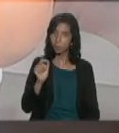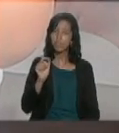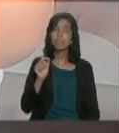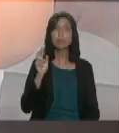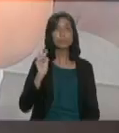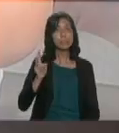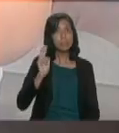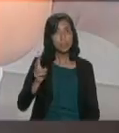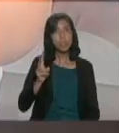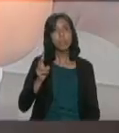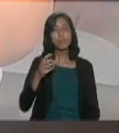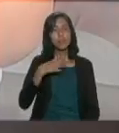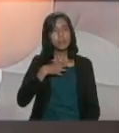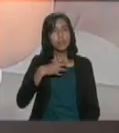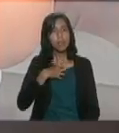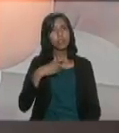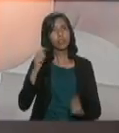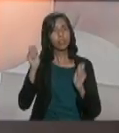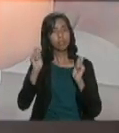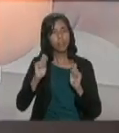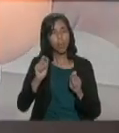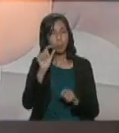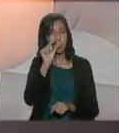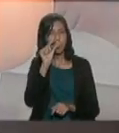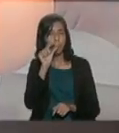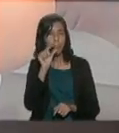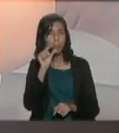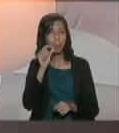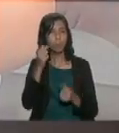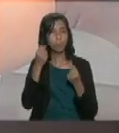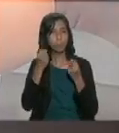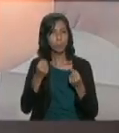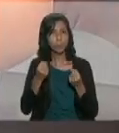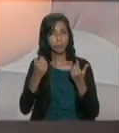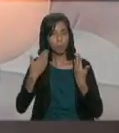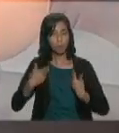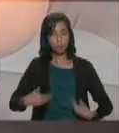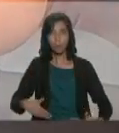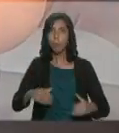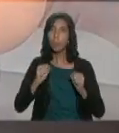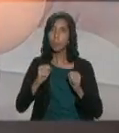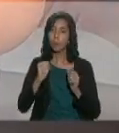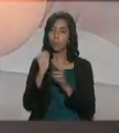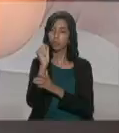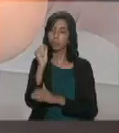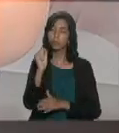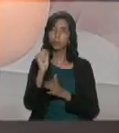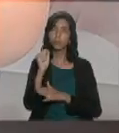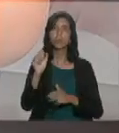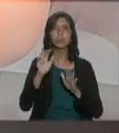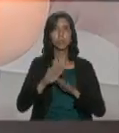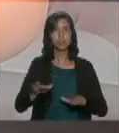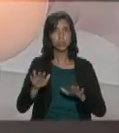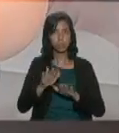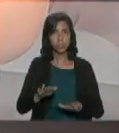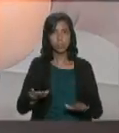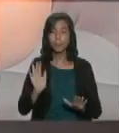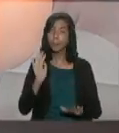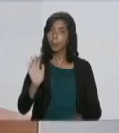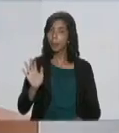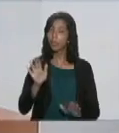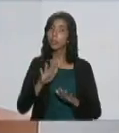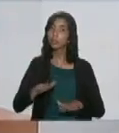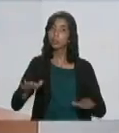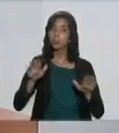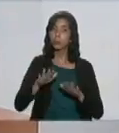né, toda vez onde você sente que você pode colocar mais o peso do seu corpo, daí você faz com mais delicadeza. Mas,